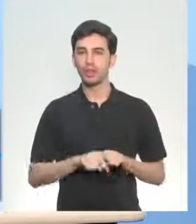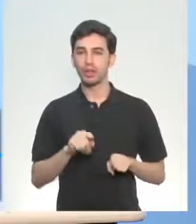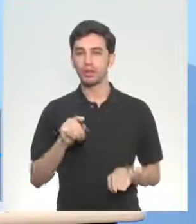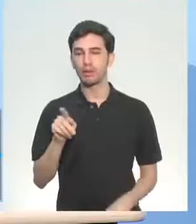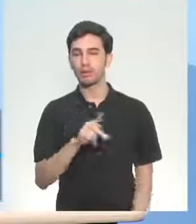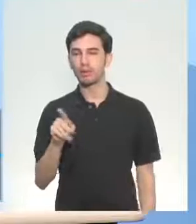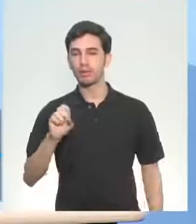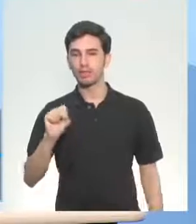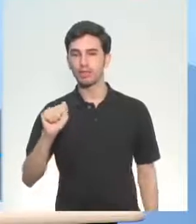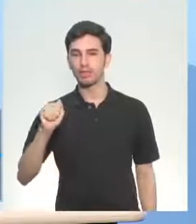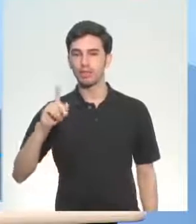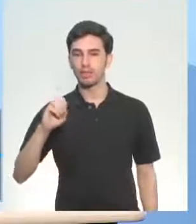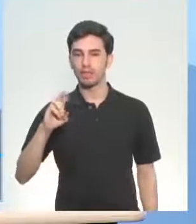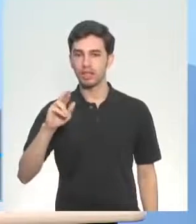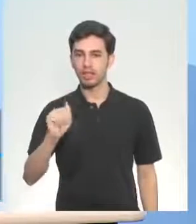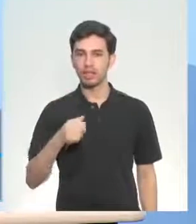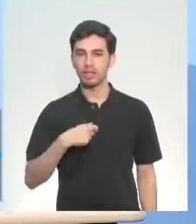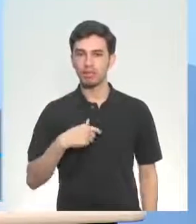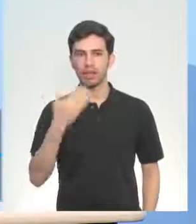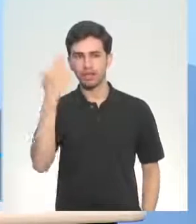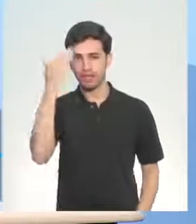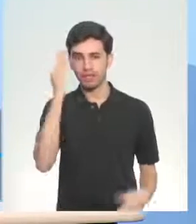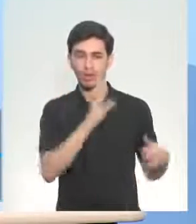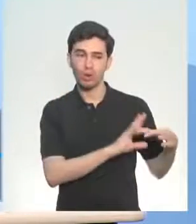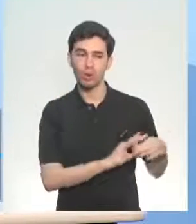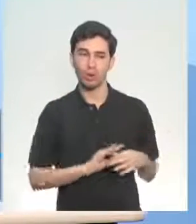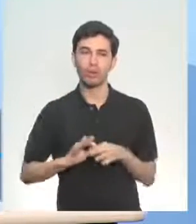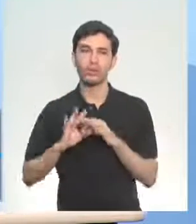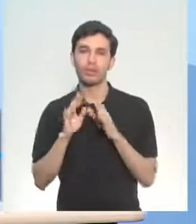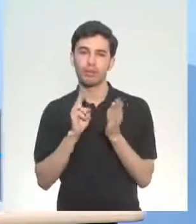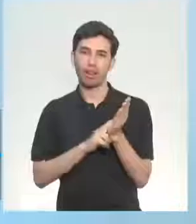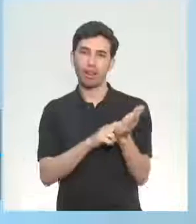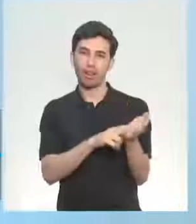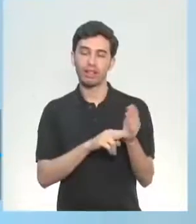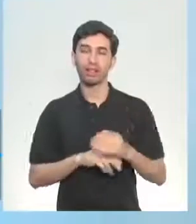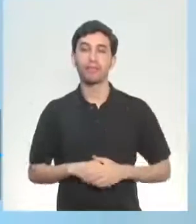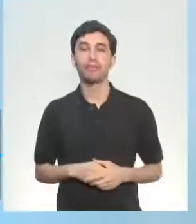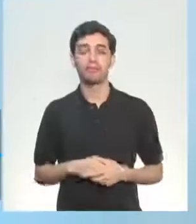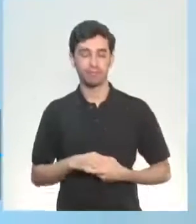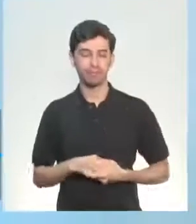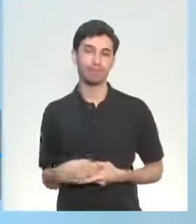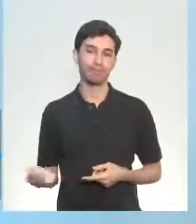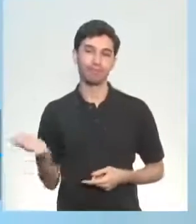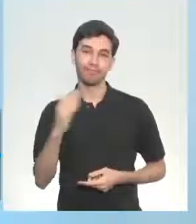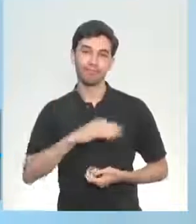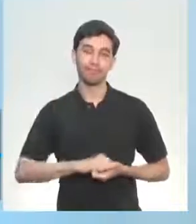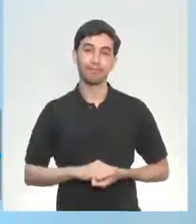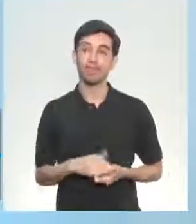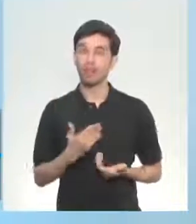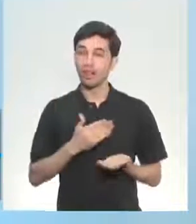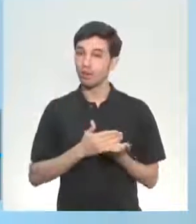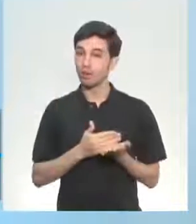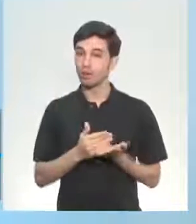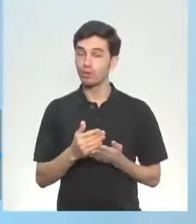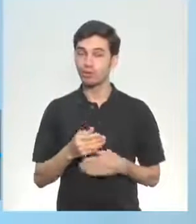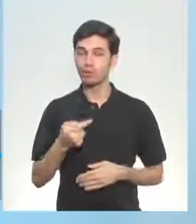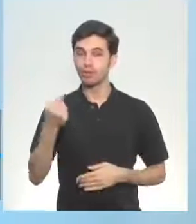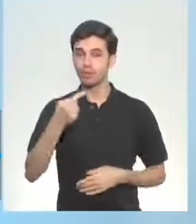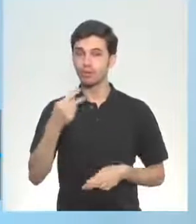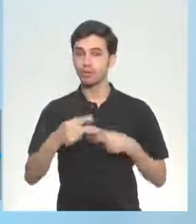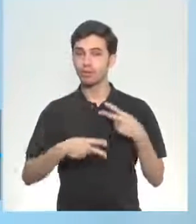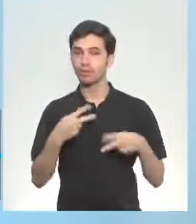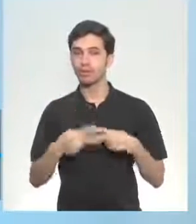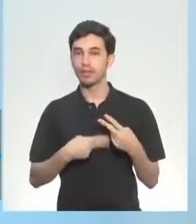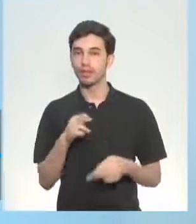importância é conseguir ler o contexto da carta. Isso. Vamos lá, então. Lá no início, né, no primeiro bimestre, eu